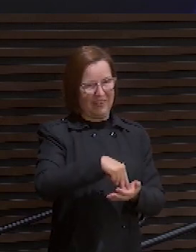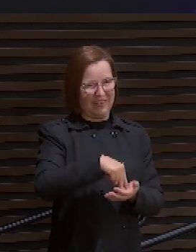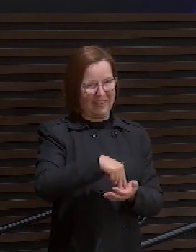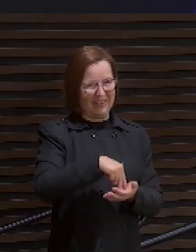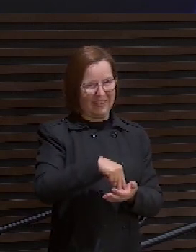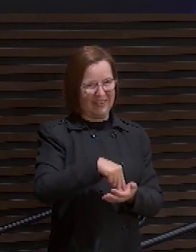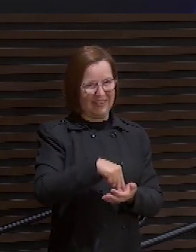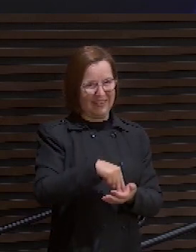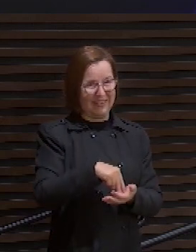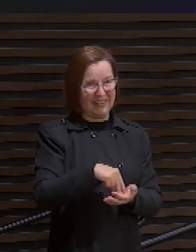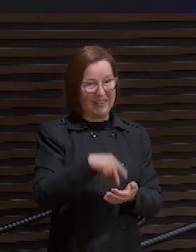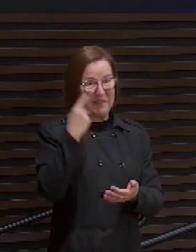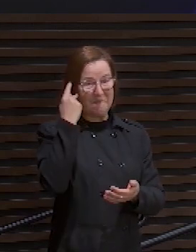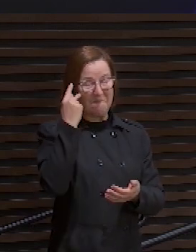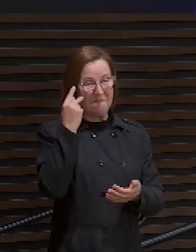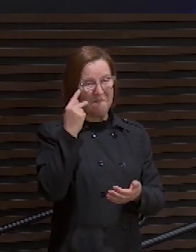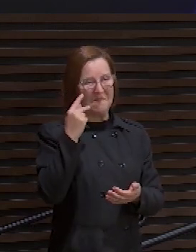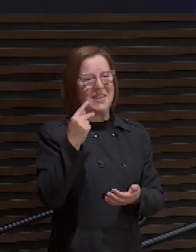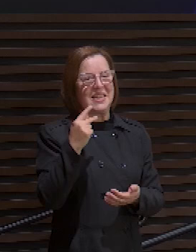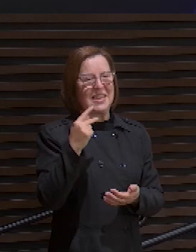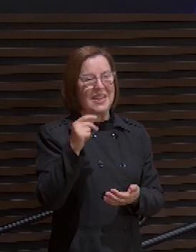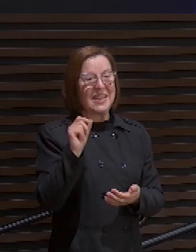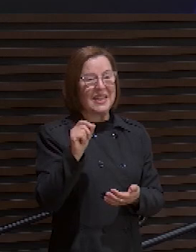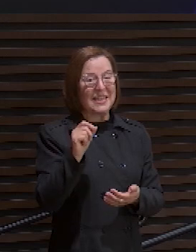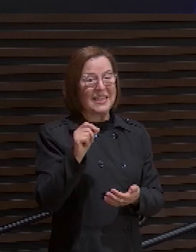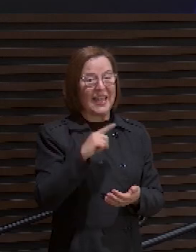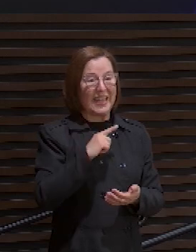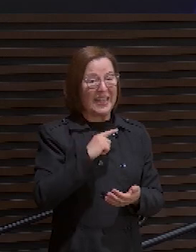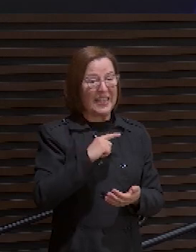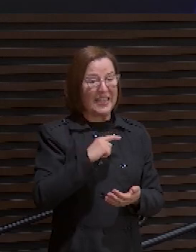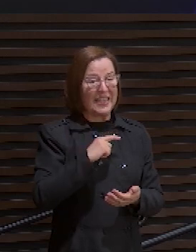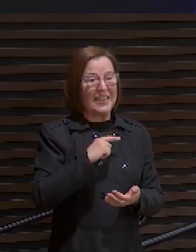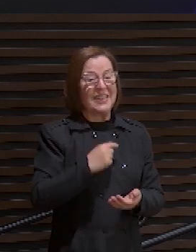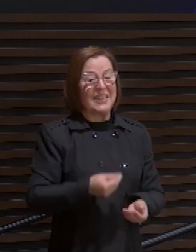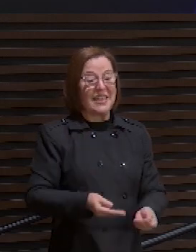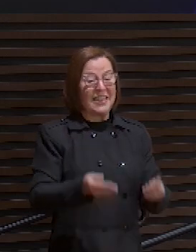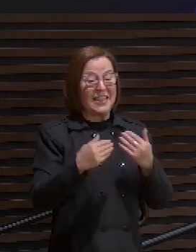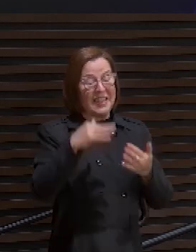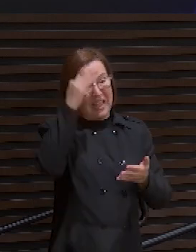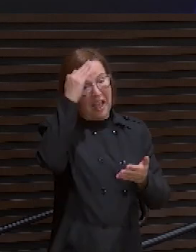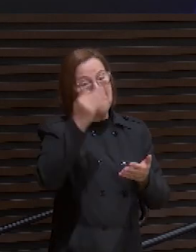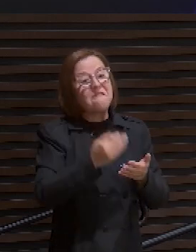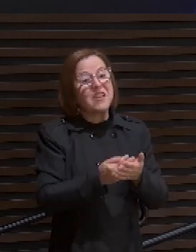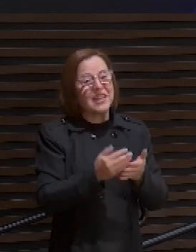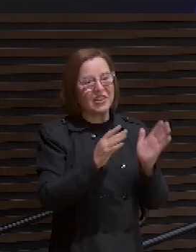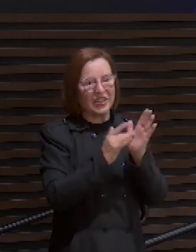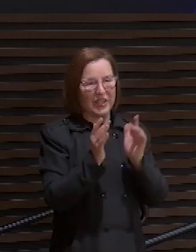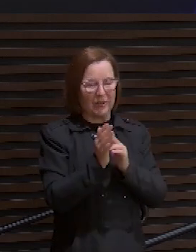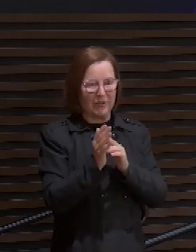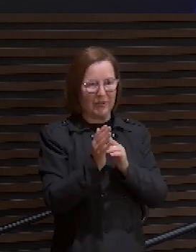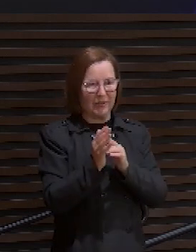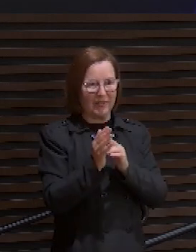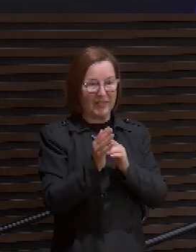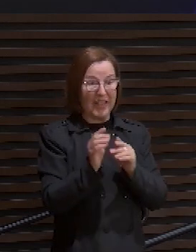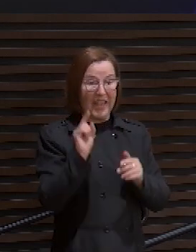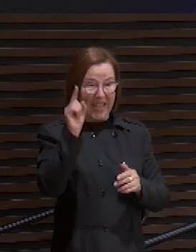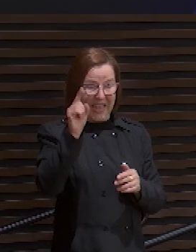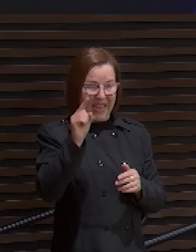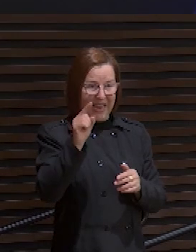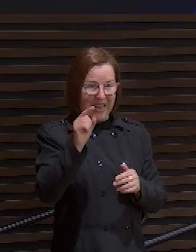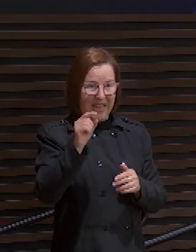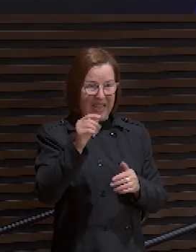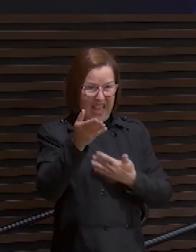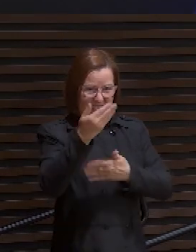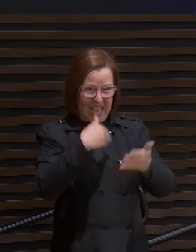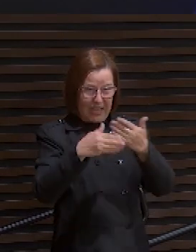firmemente para o autor e consumador da fé, Jesus, o qual, em troca da alegria que lhe estava proposta, suportou a